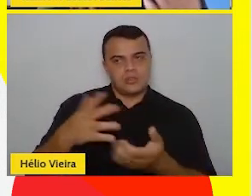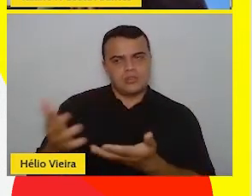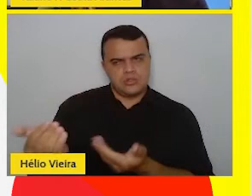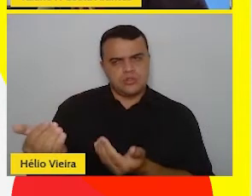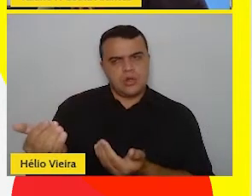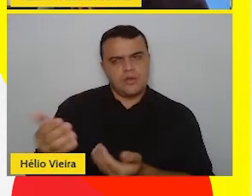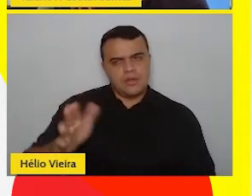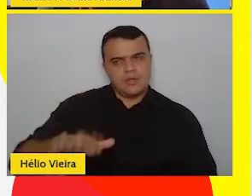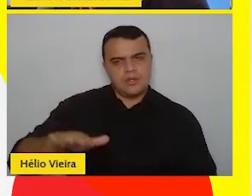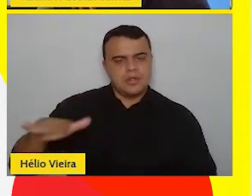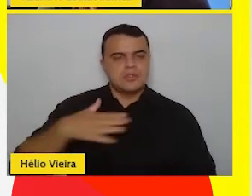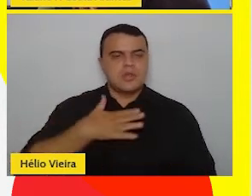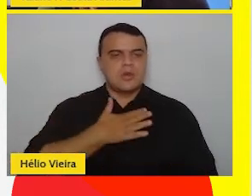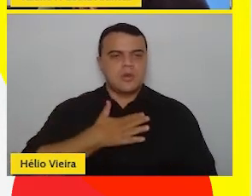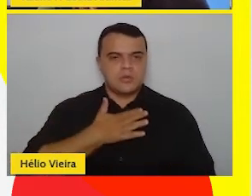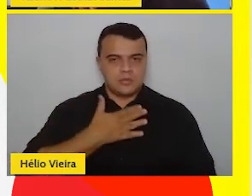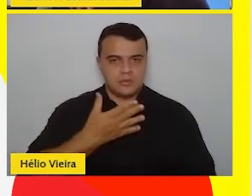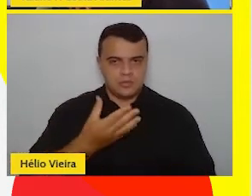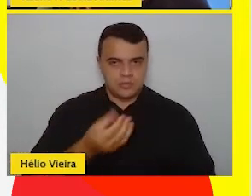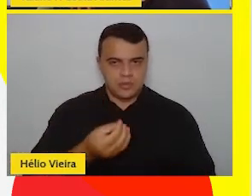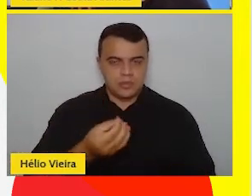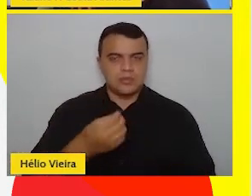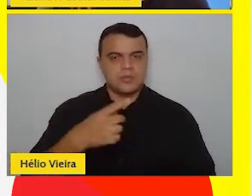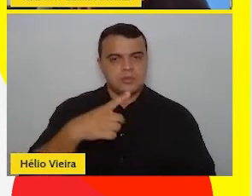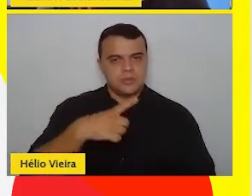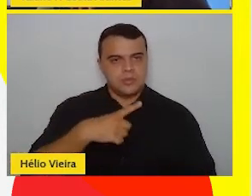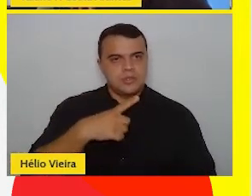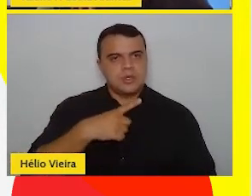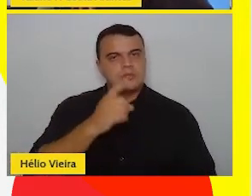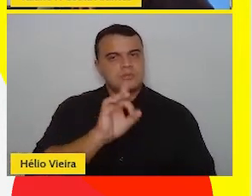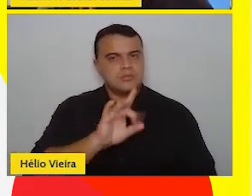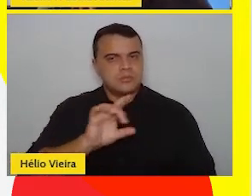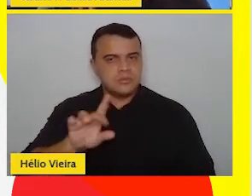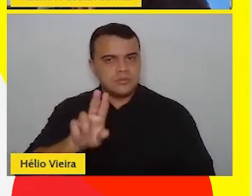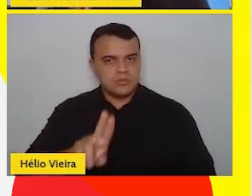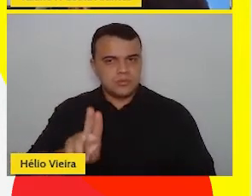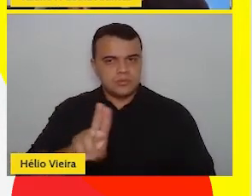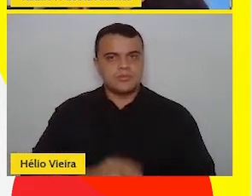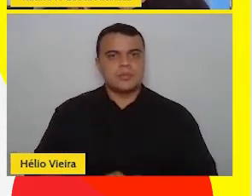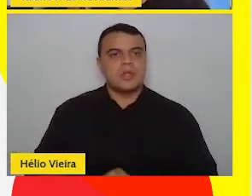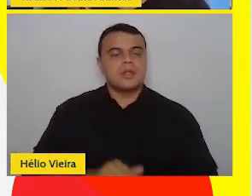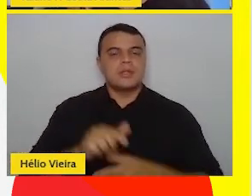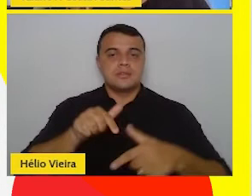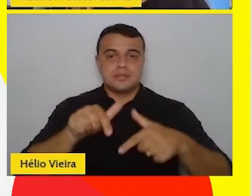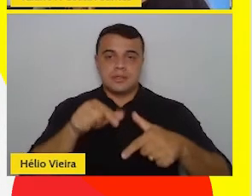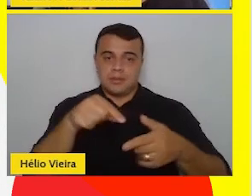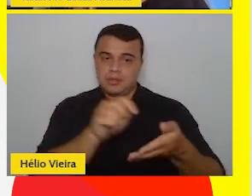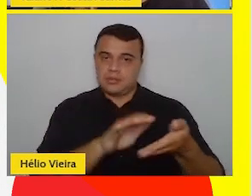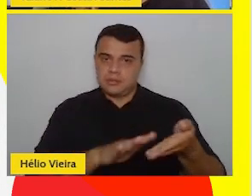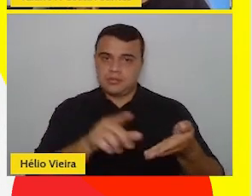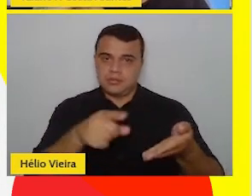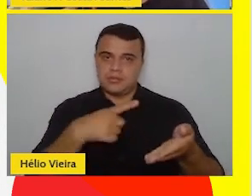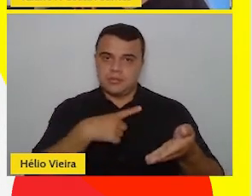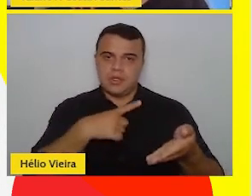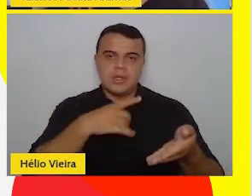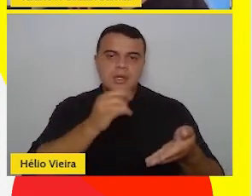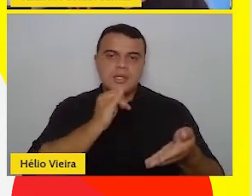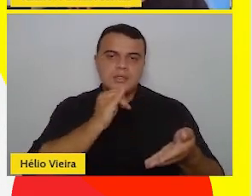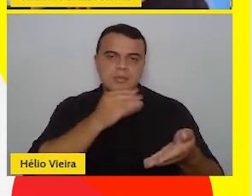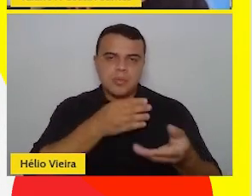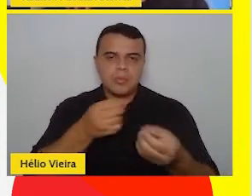e adolescentes gostam, então estão no cotidiano. E a gente pode trabalhar vários